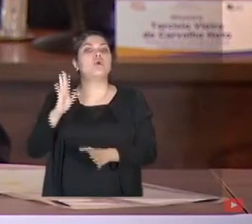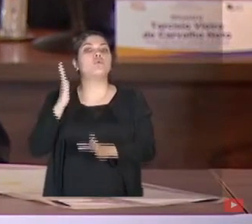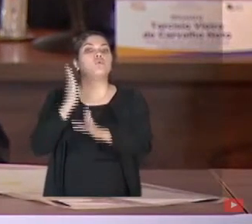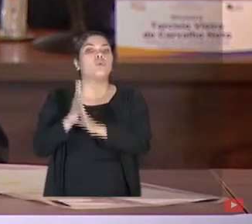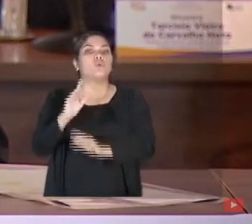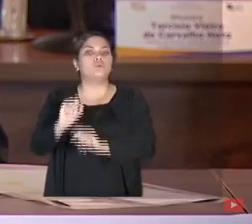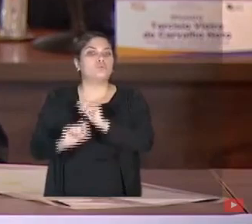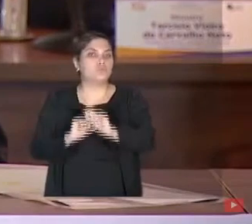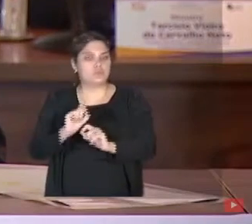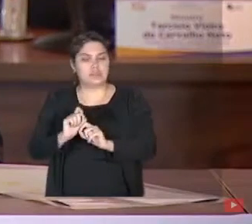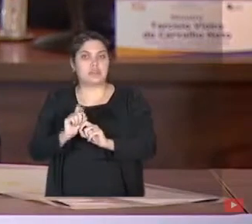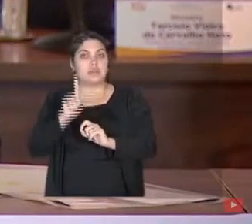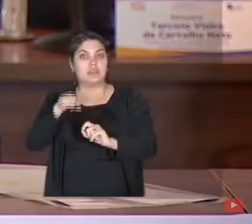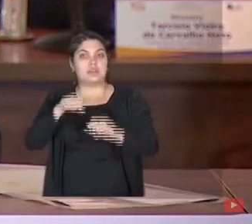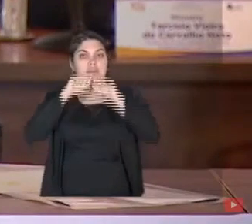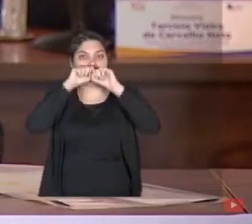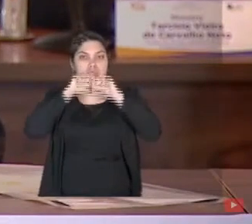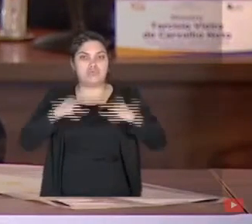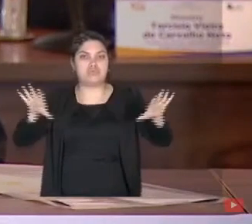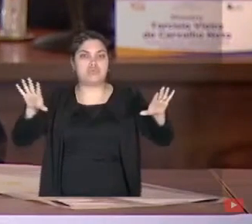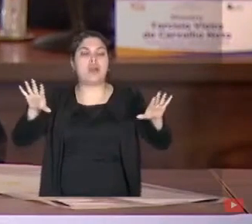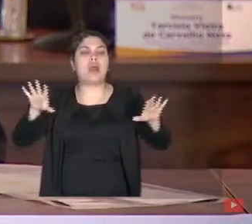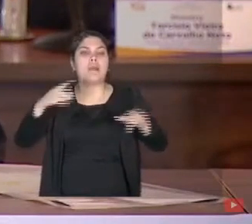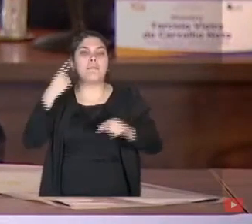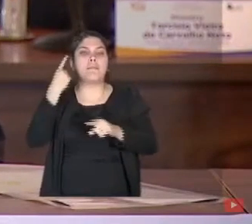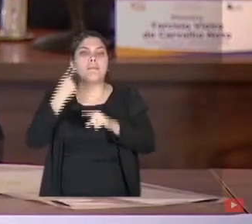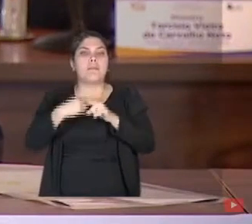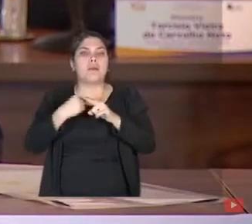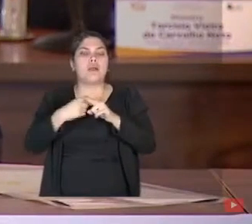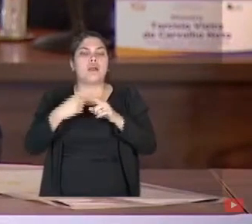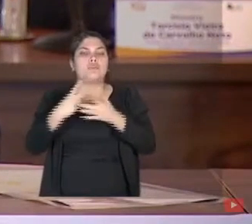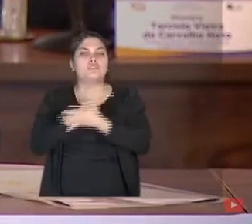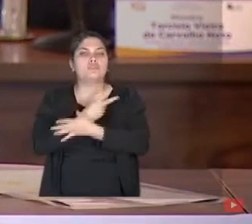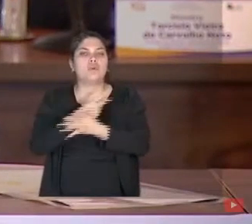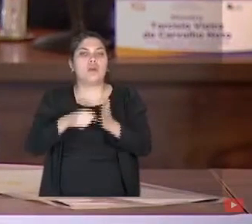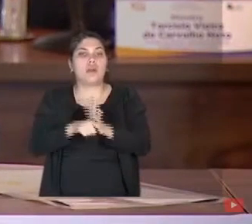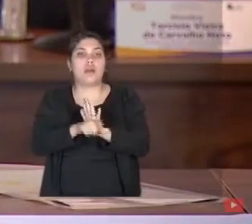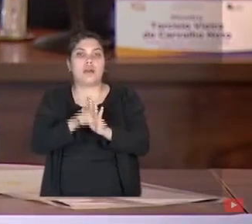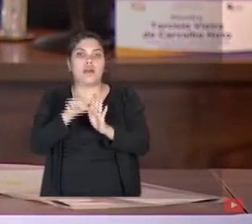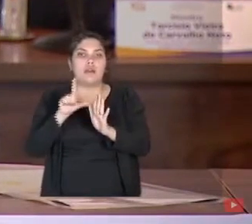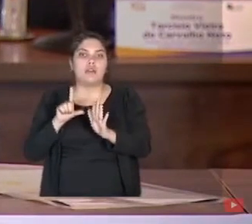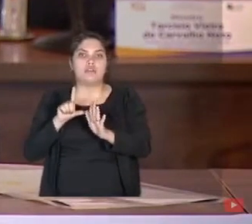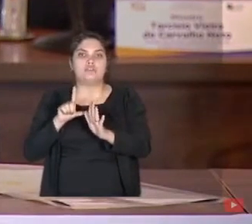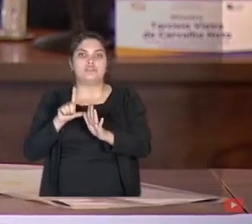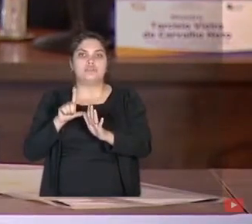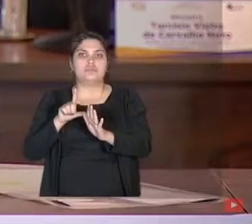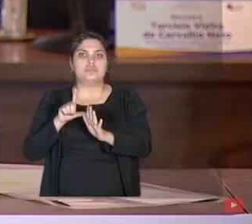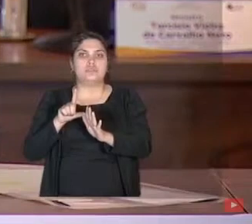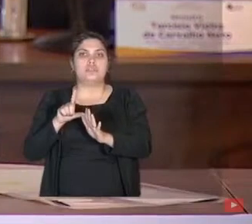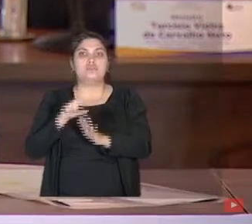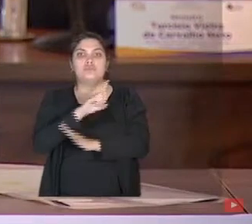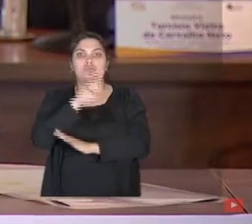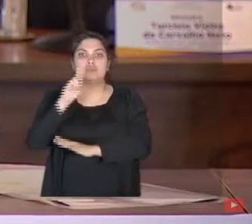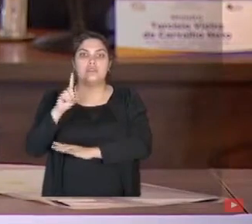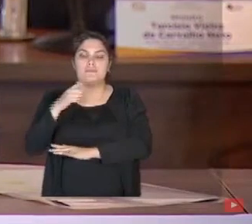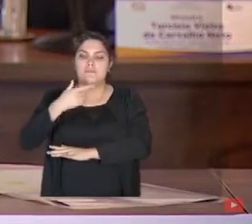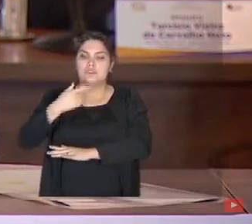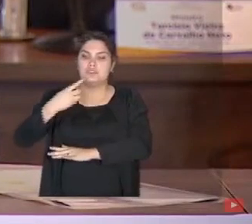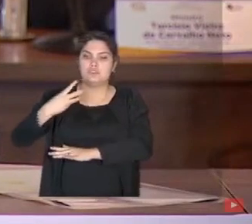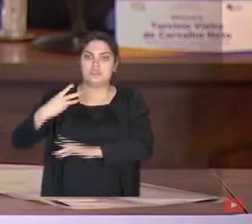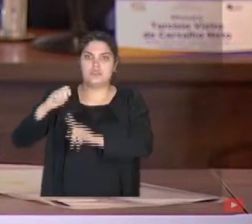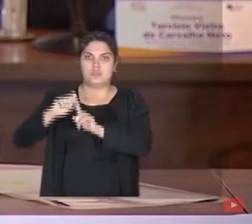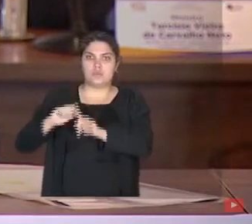esse vazamento ocorreu anteriormente a 23 de outubro